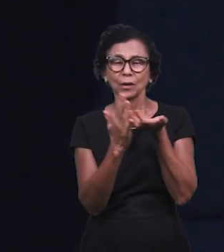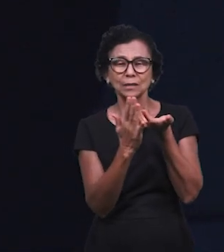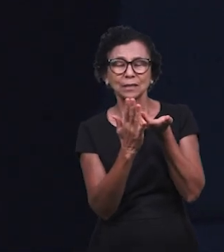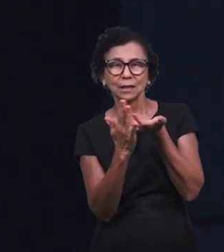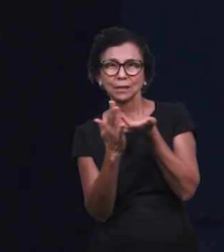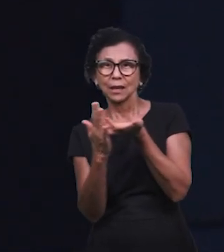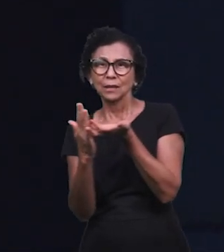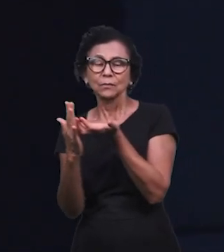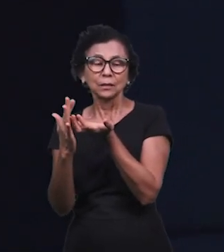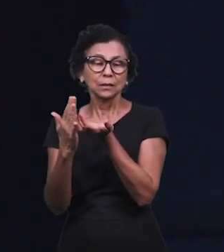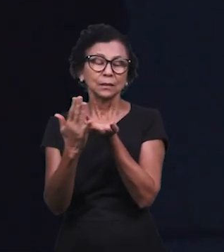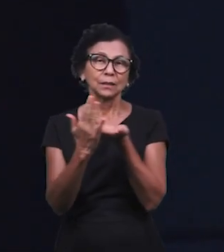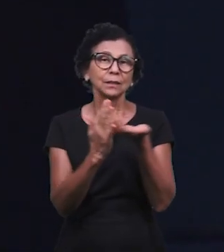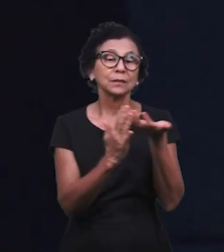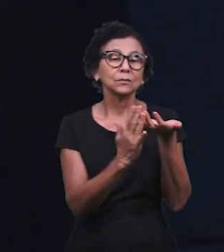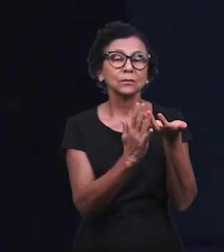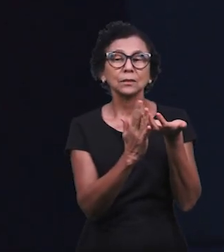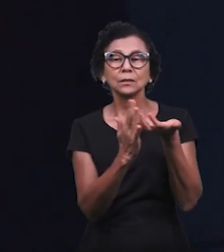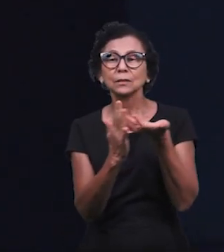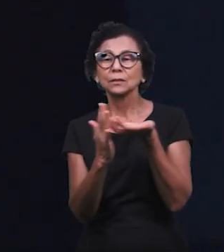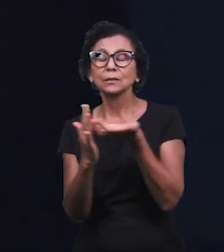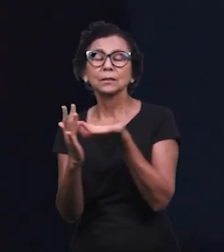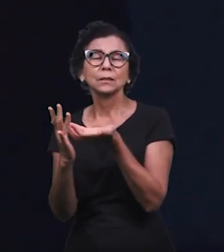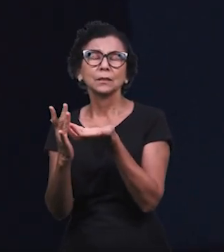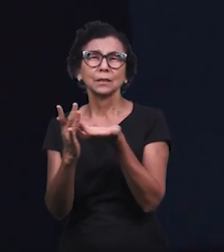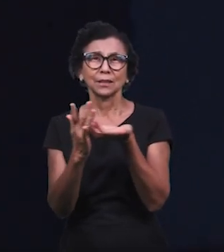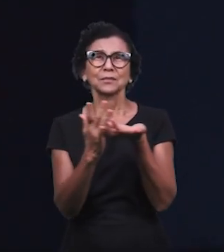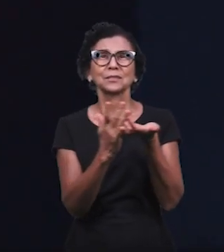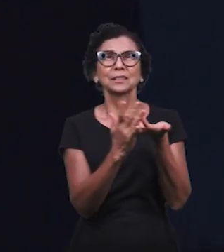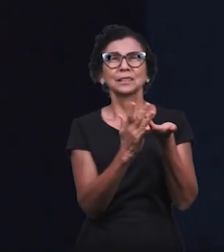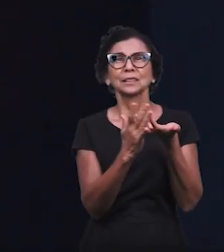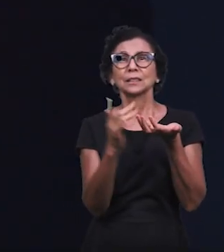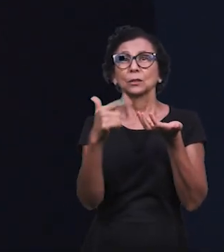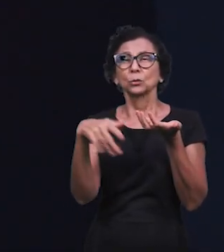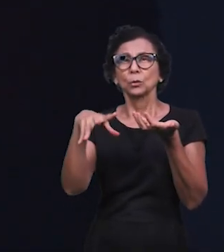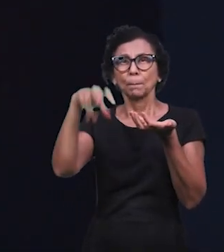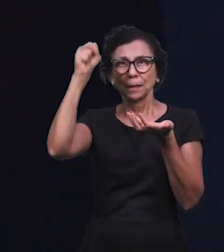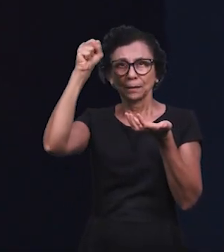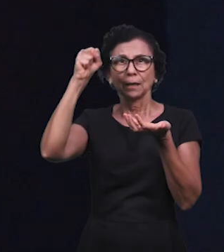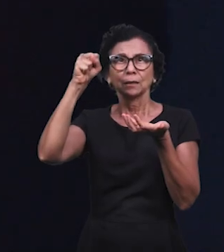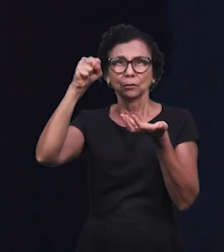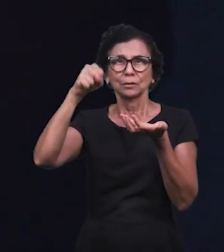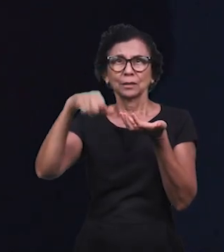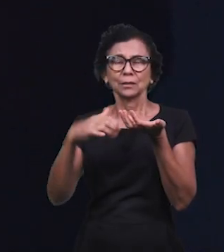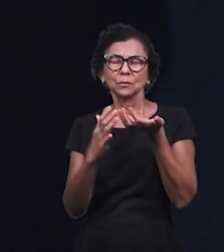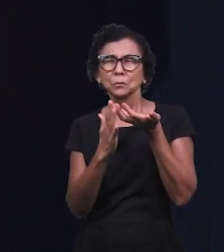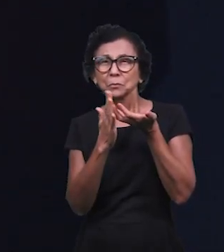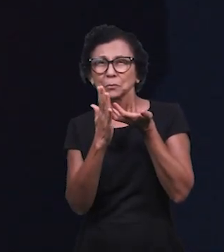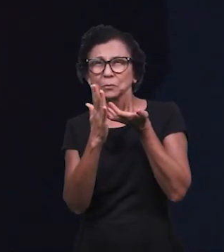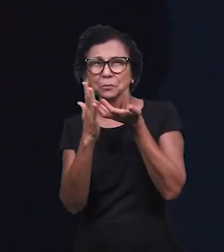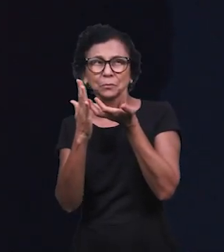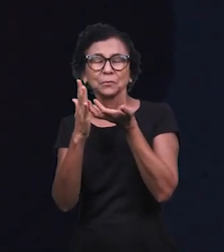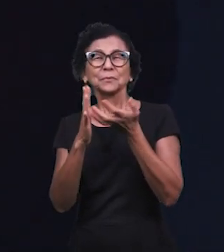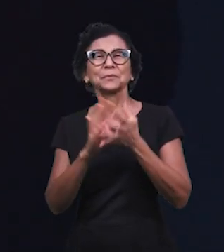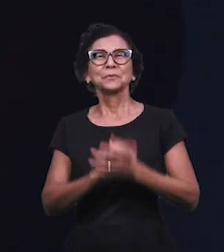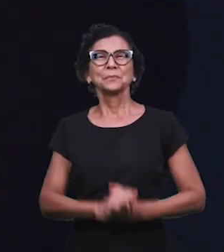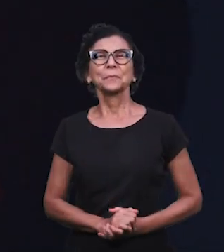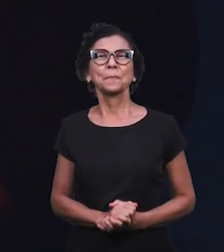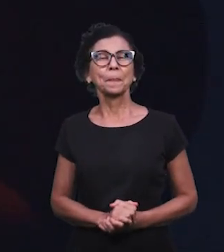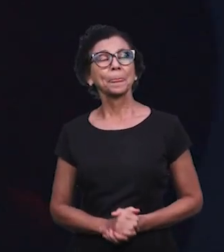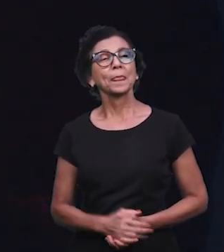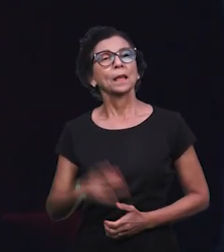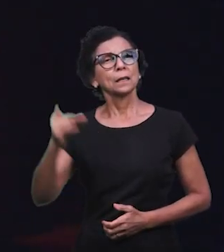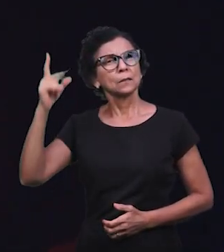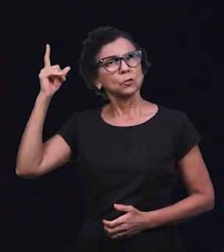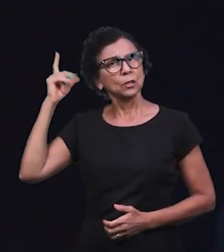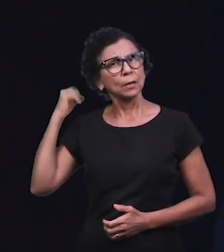óleo, olha lá, mais de perto, ó, a gente consegue visualizar que tá tudo apagado no estúdio. A gente consegue visualizar. Isso eles usavam também